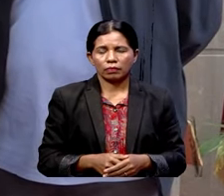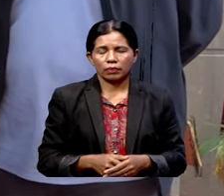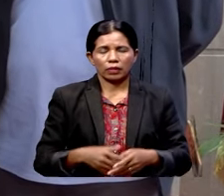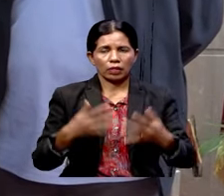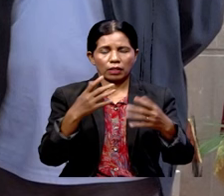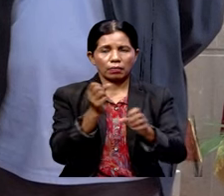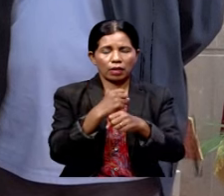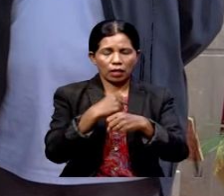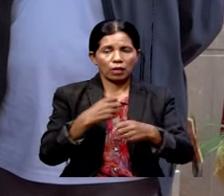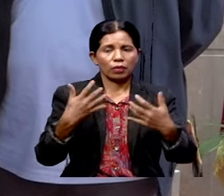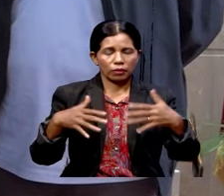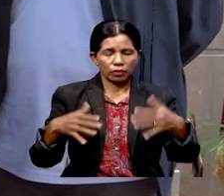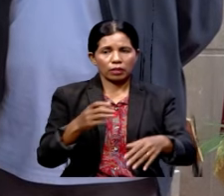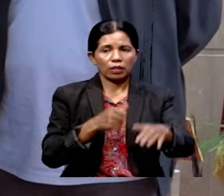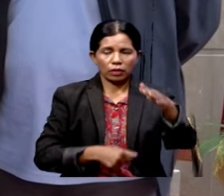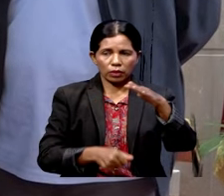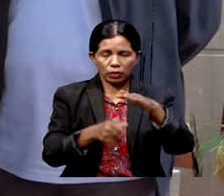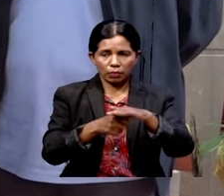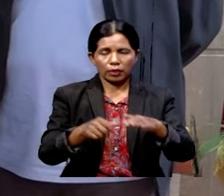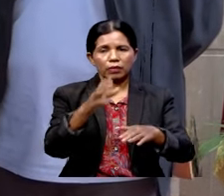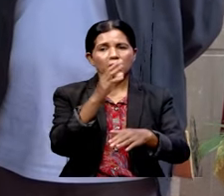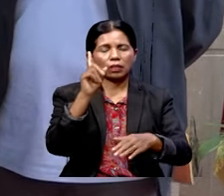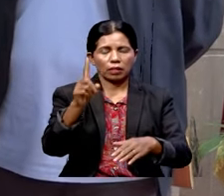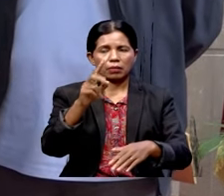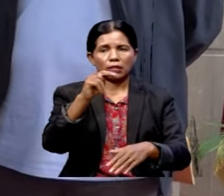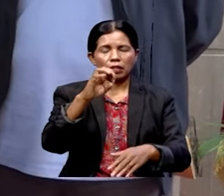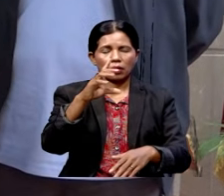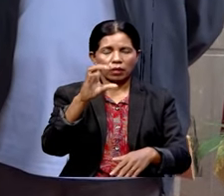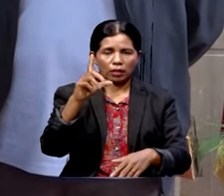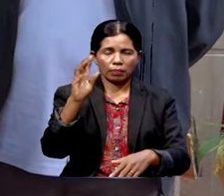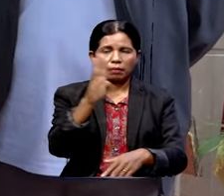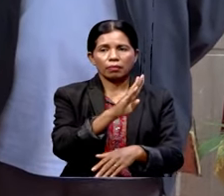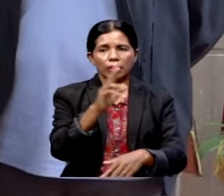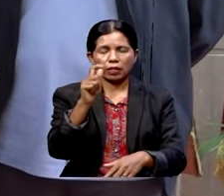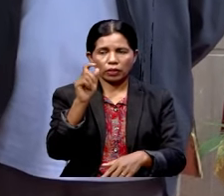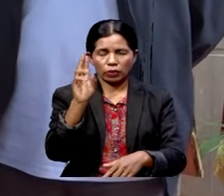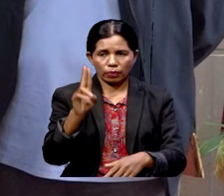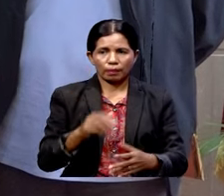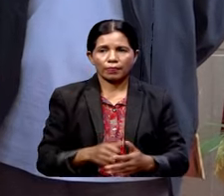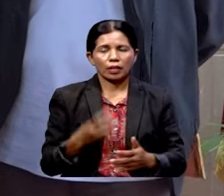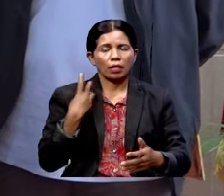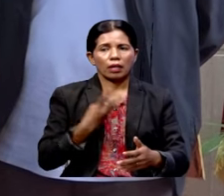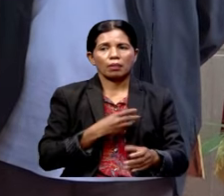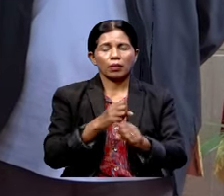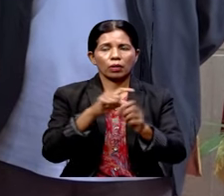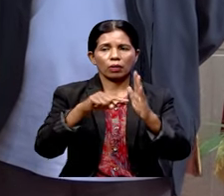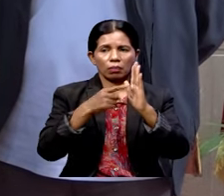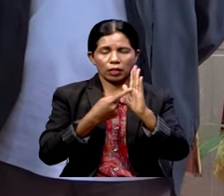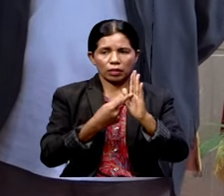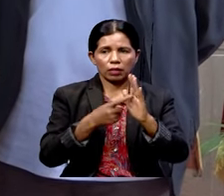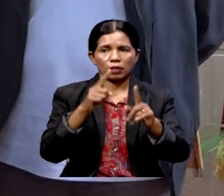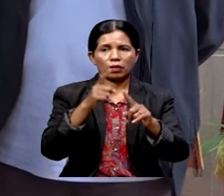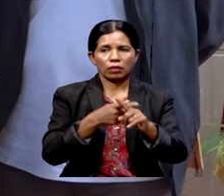Punonain, ordem de guerrilha e ordem de Nicolau Lobato. E já não é mais atuar. Neve ami atu hahune iha